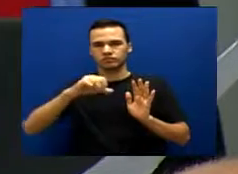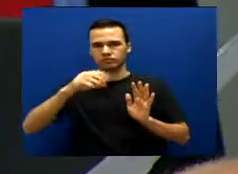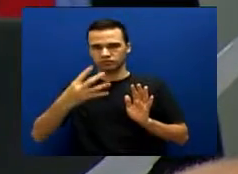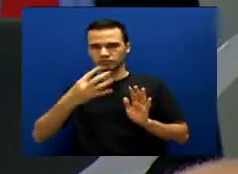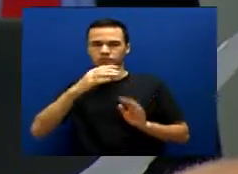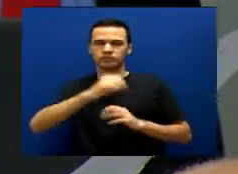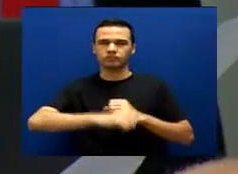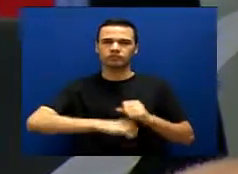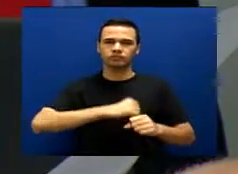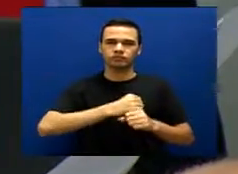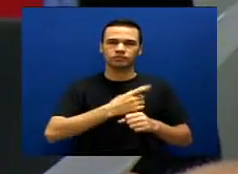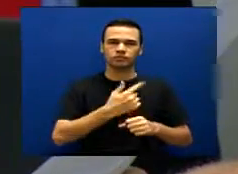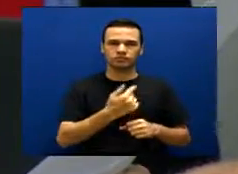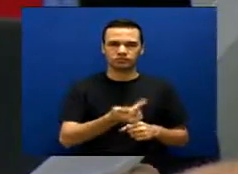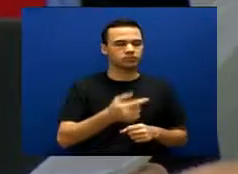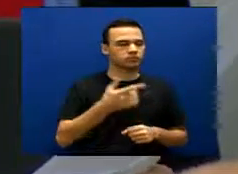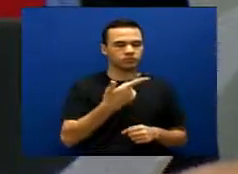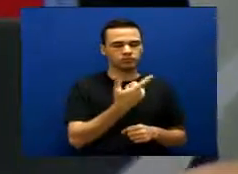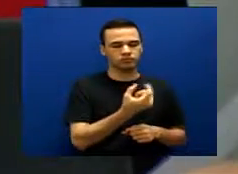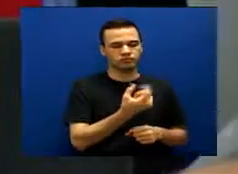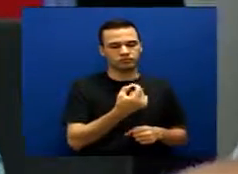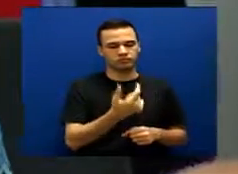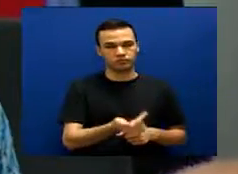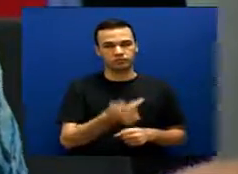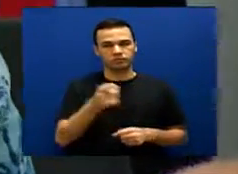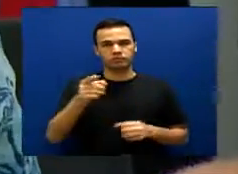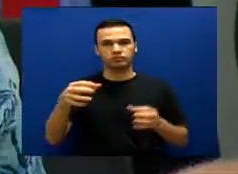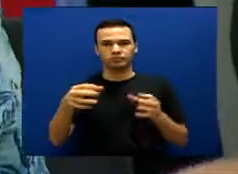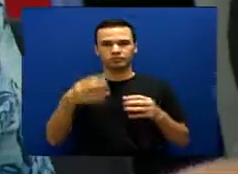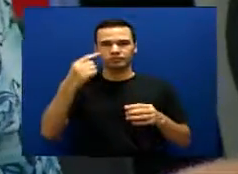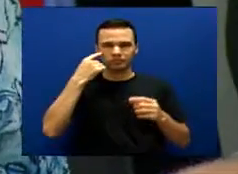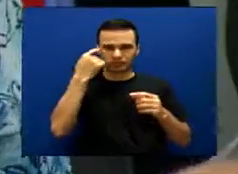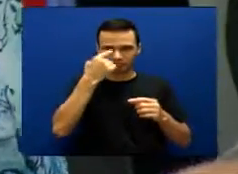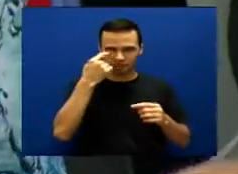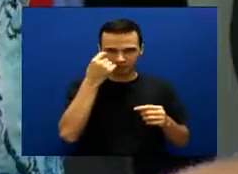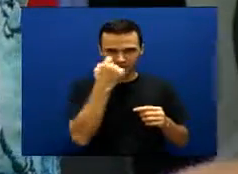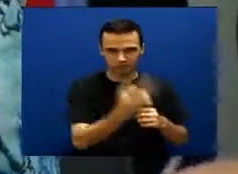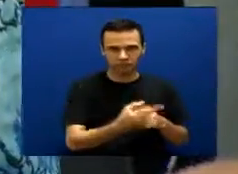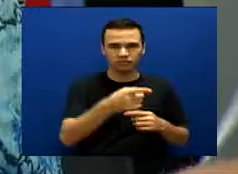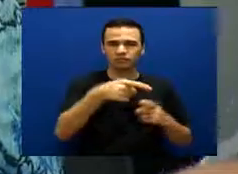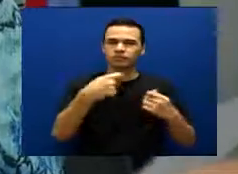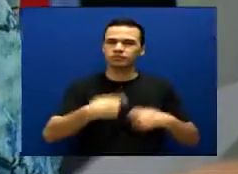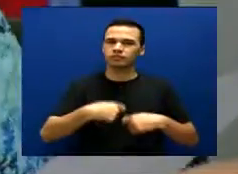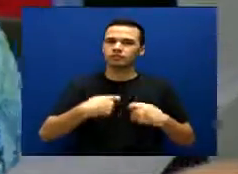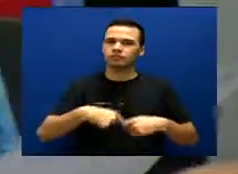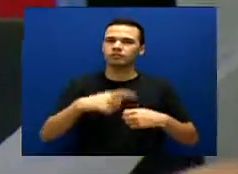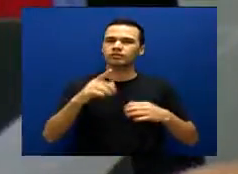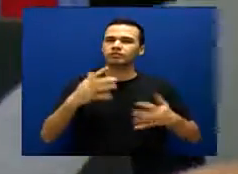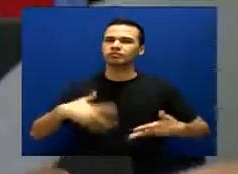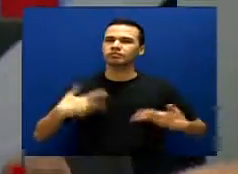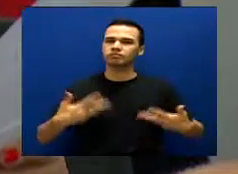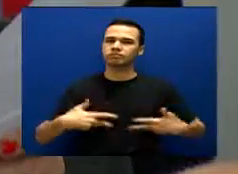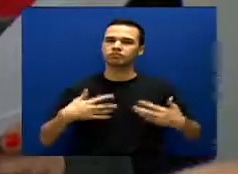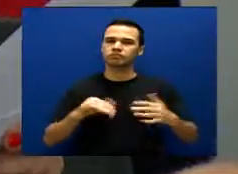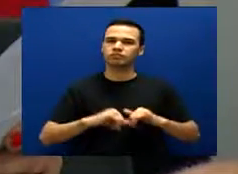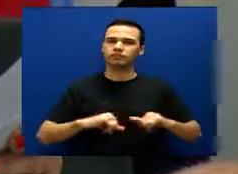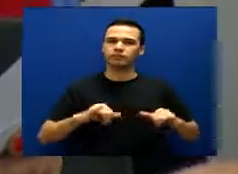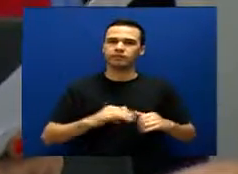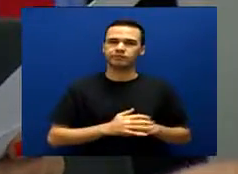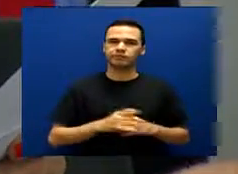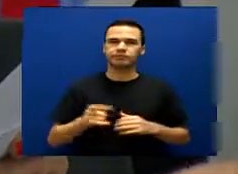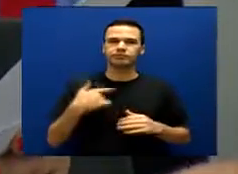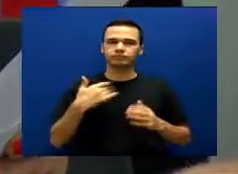11.584 de 2007, e em se tratando de transplante de córneas, a data deve ser amplamente comemorada.